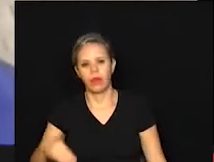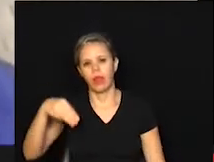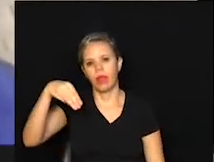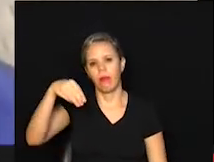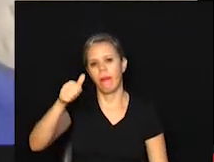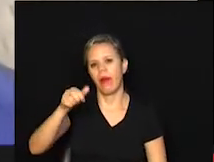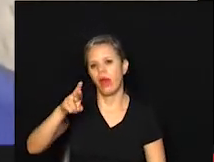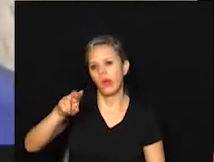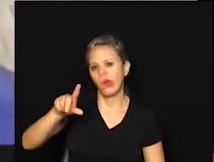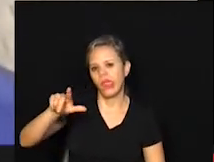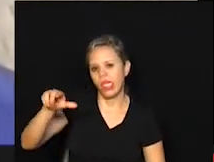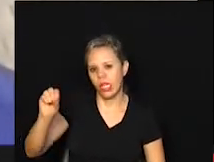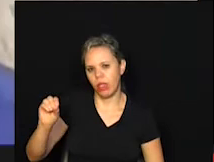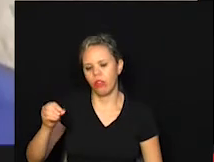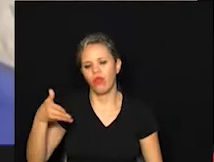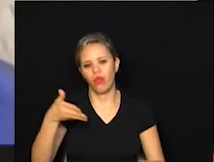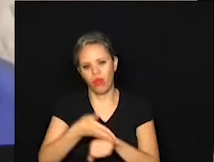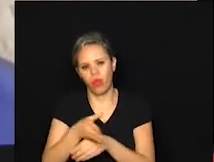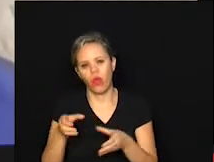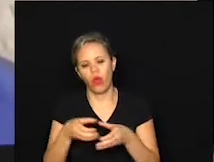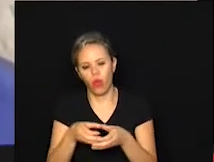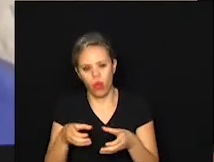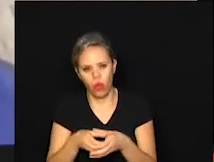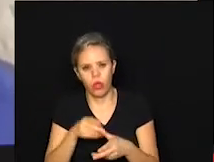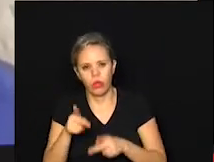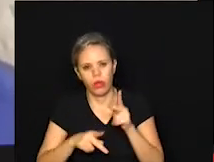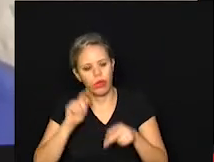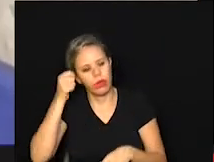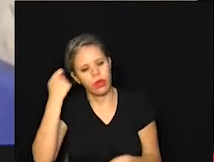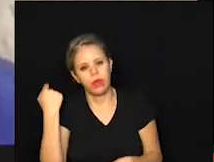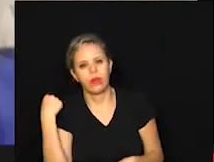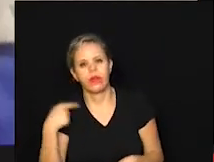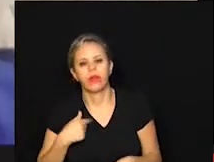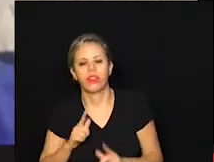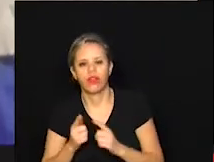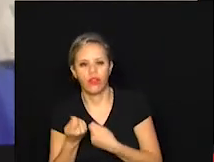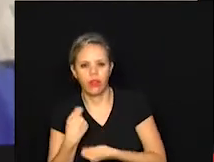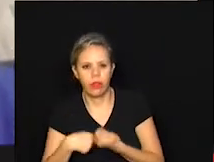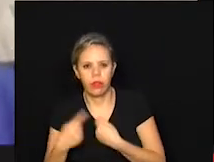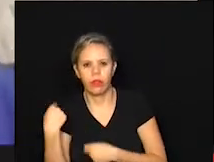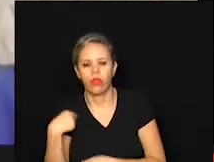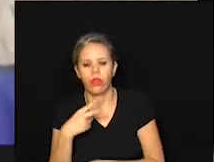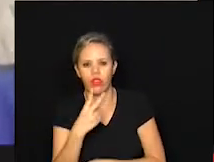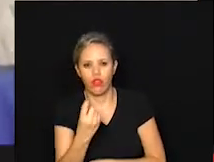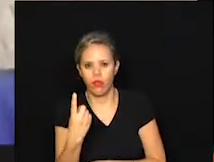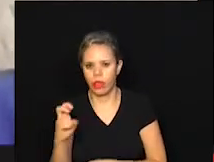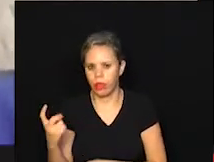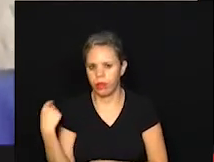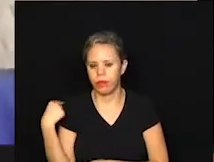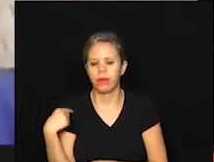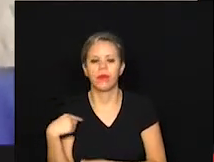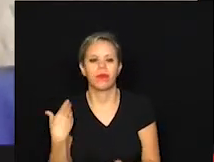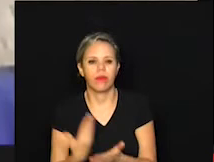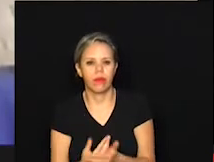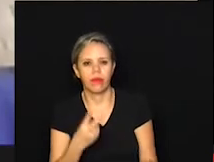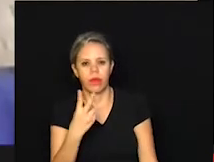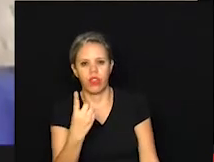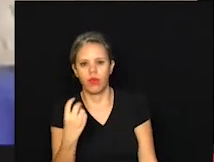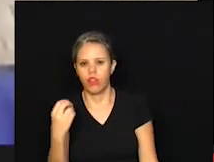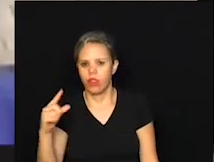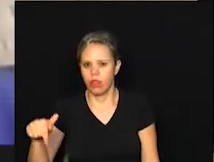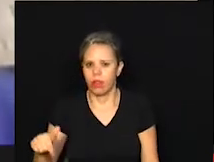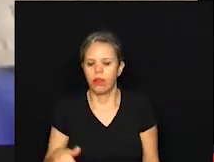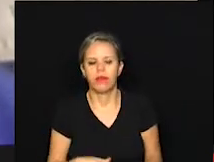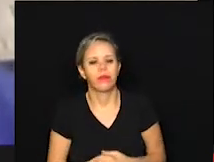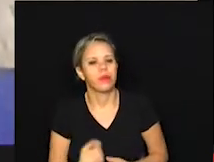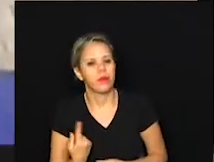ele fez parte do Conselho da Comunidade Negra na minha gestão de 2015 até 2017,